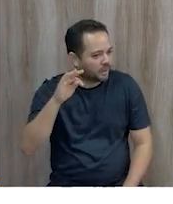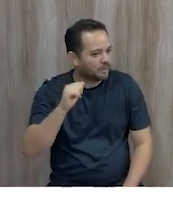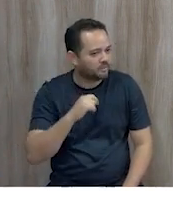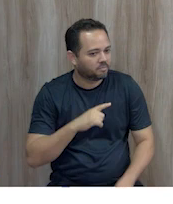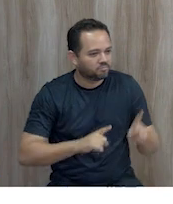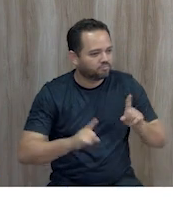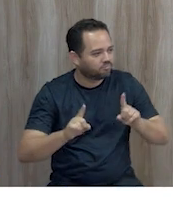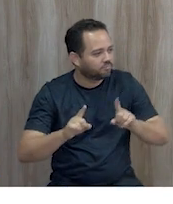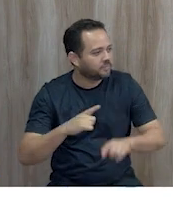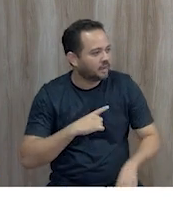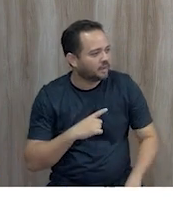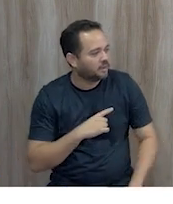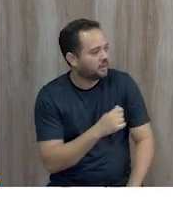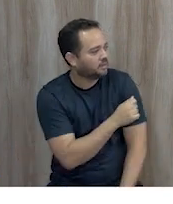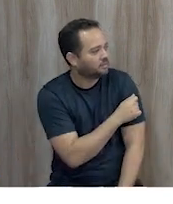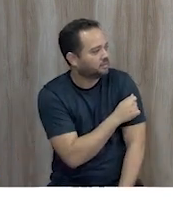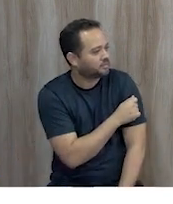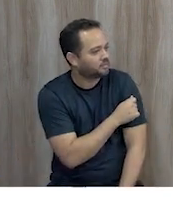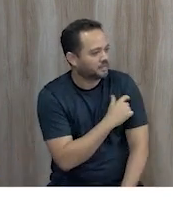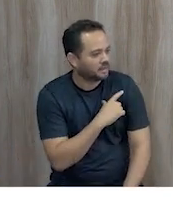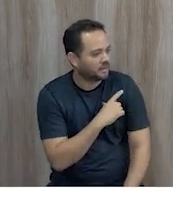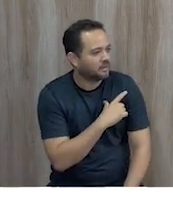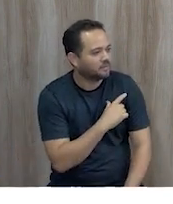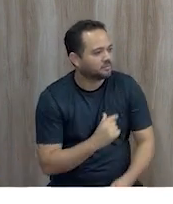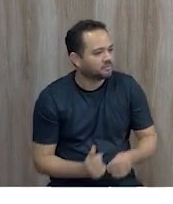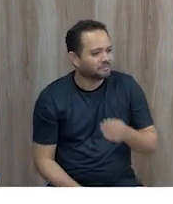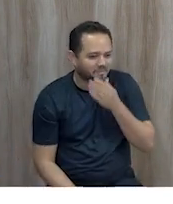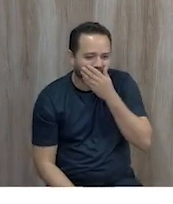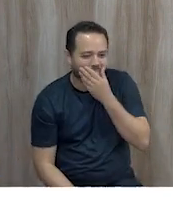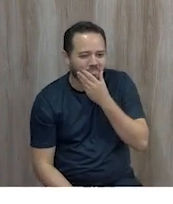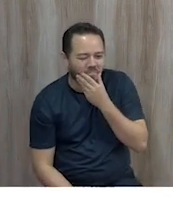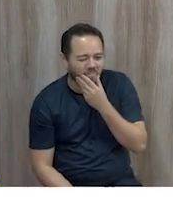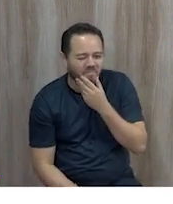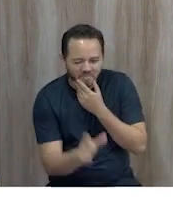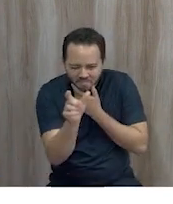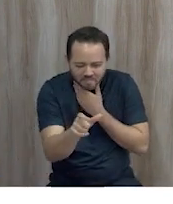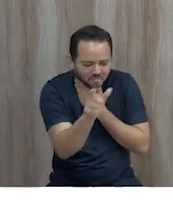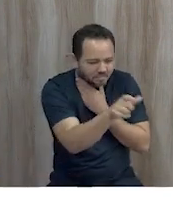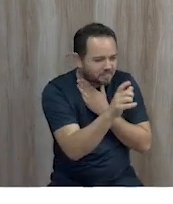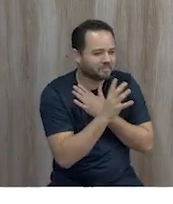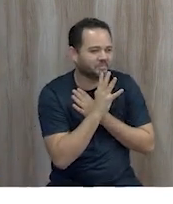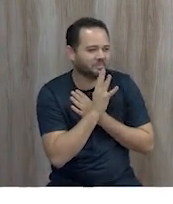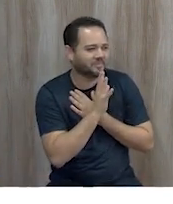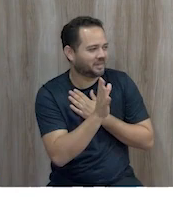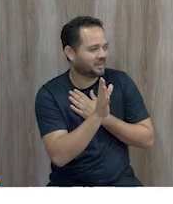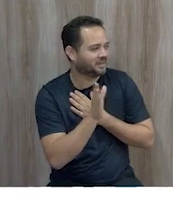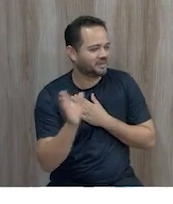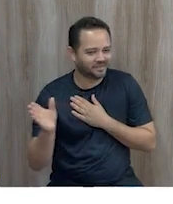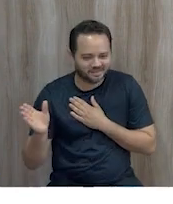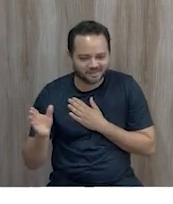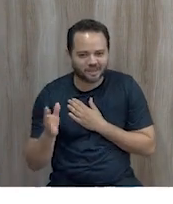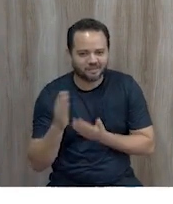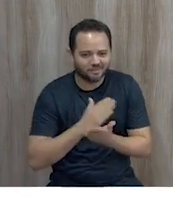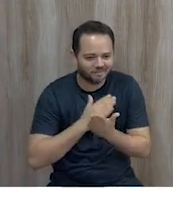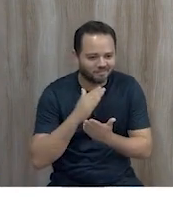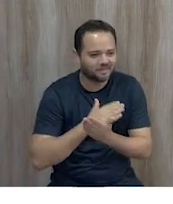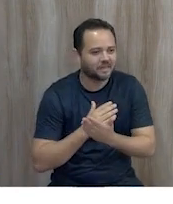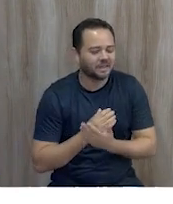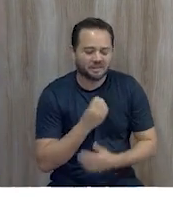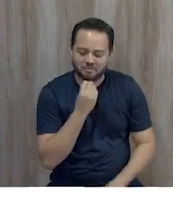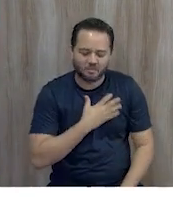Legal. E temos estudante, né? De pério aqui. Algumas carinhas eu já conheço. Tá ótimo. É um prazer estar aqui.